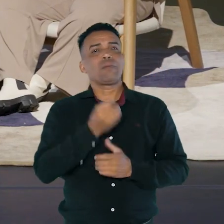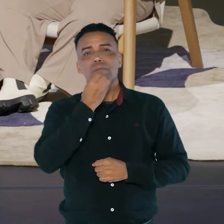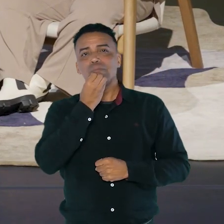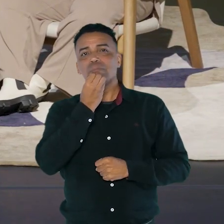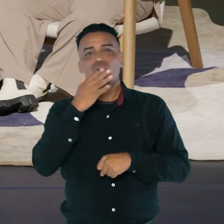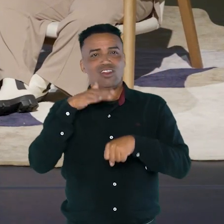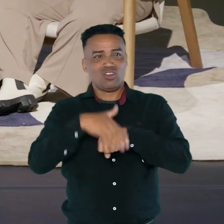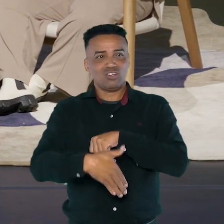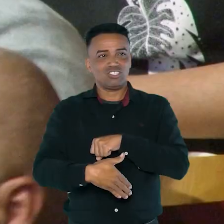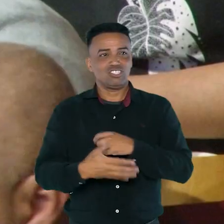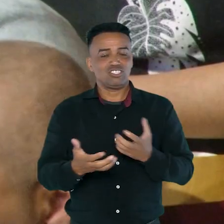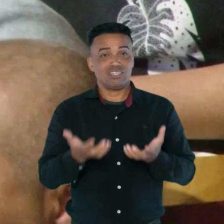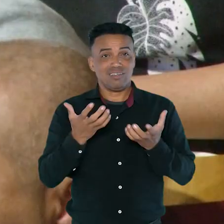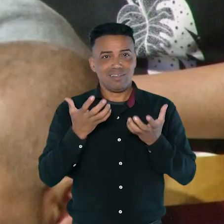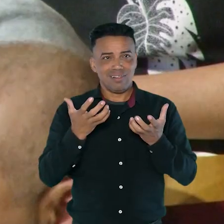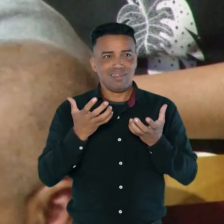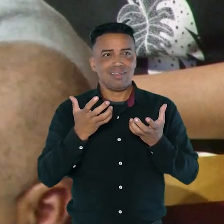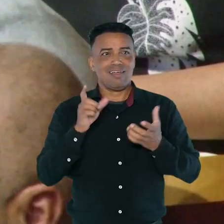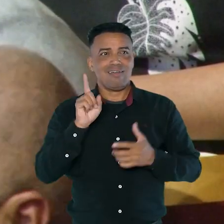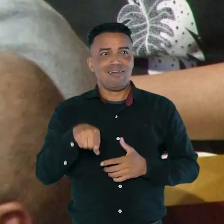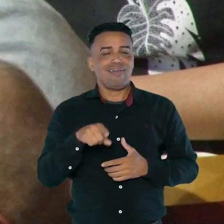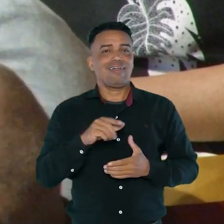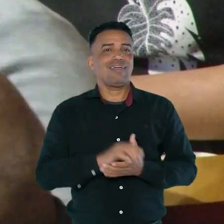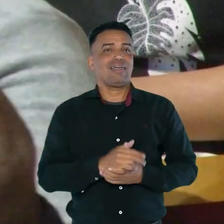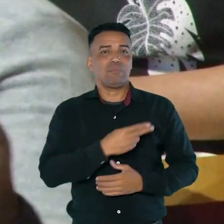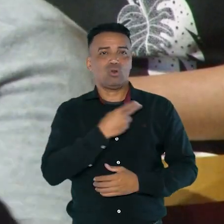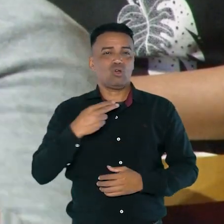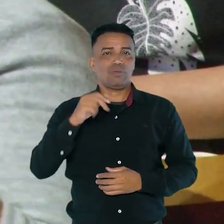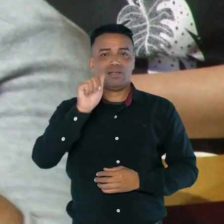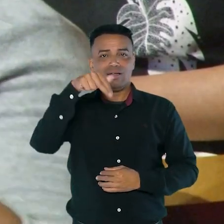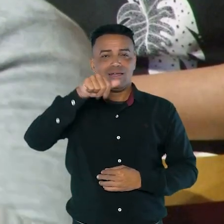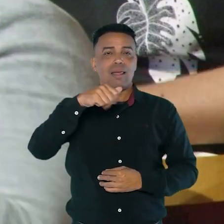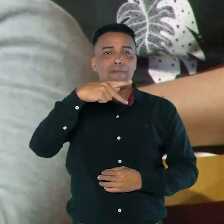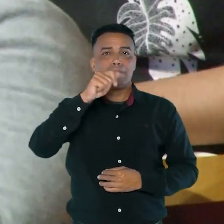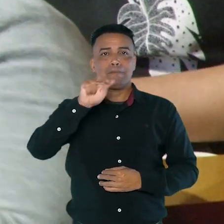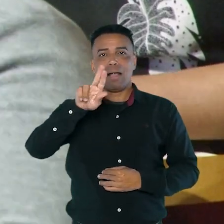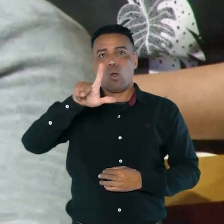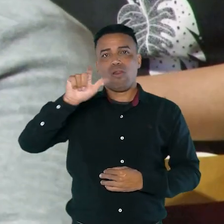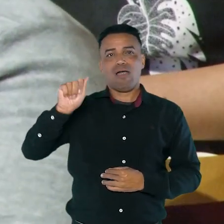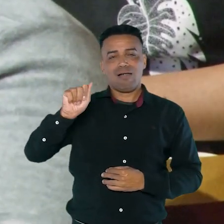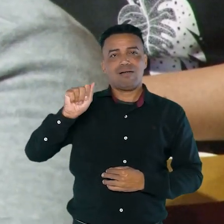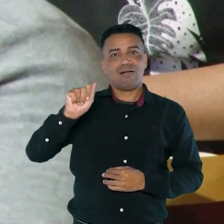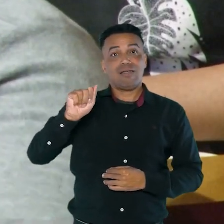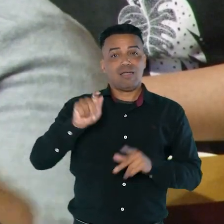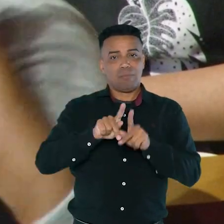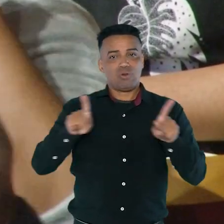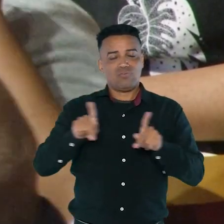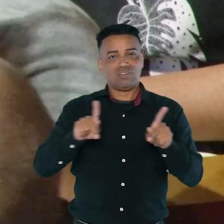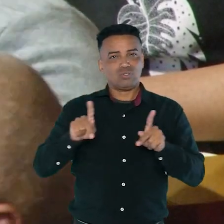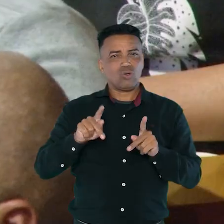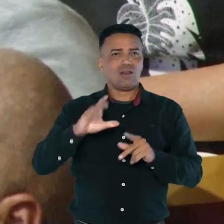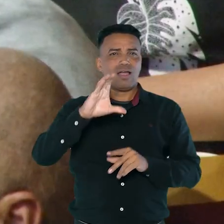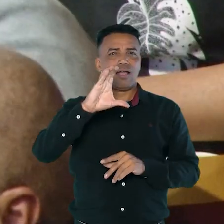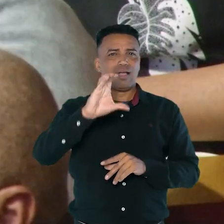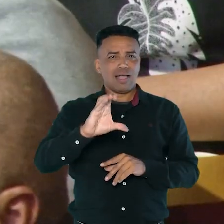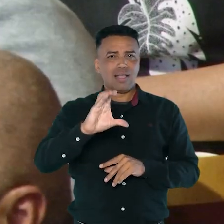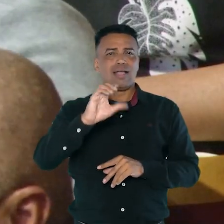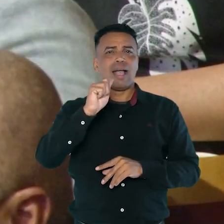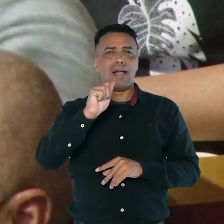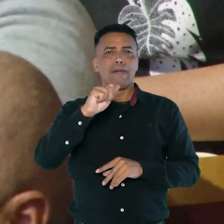Boa noite. Eu queria... meu nome é Ana Paula, sou professora lá do Capão